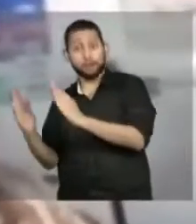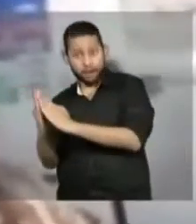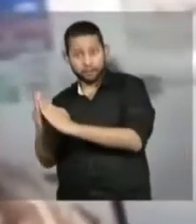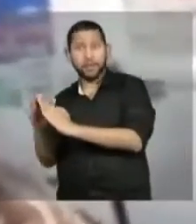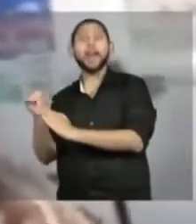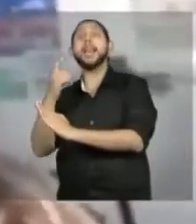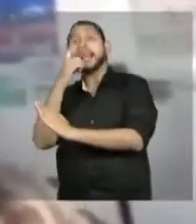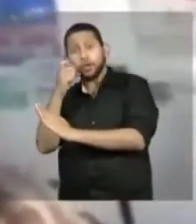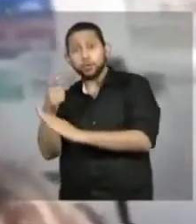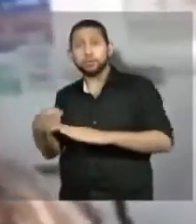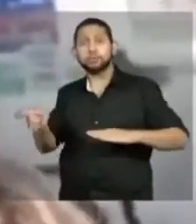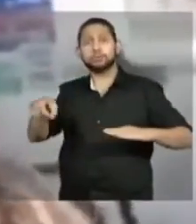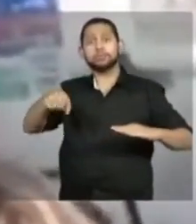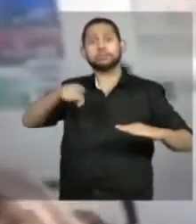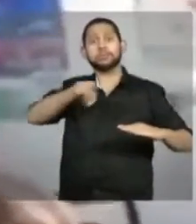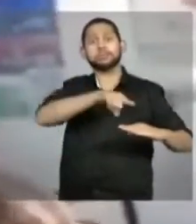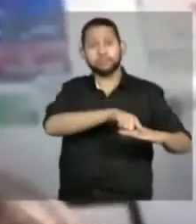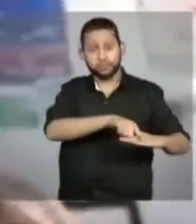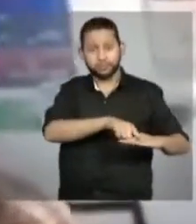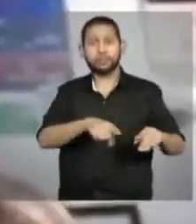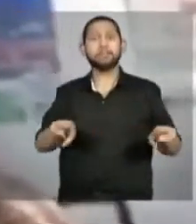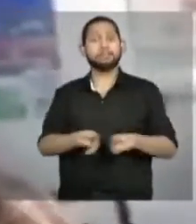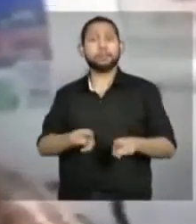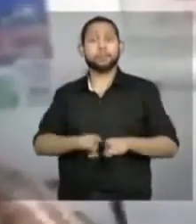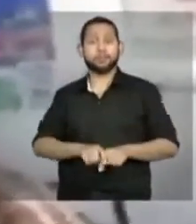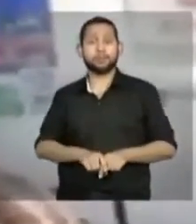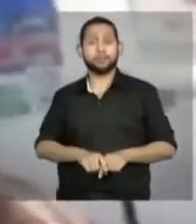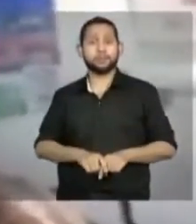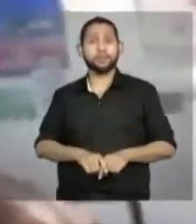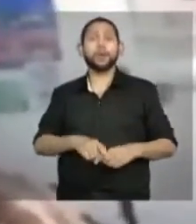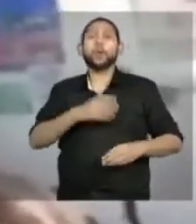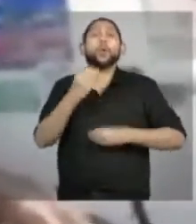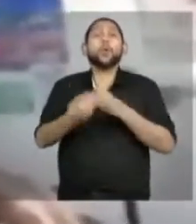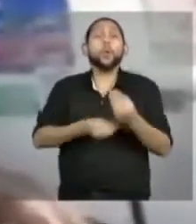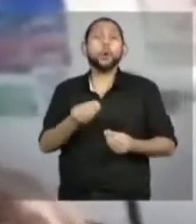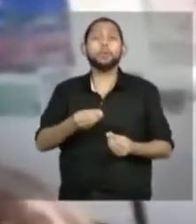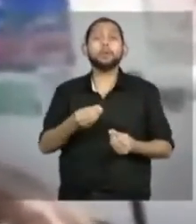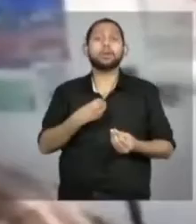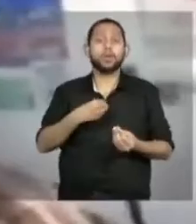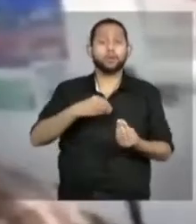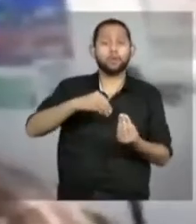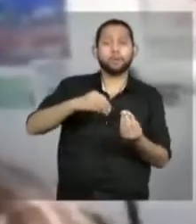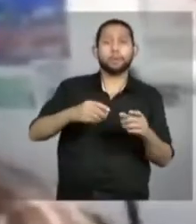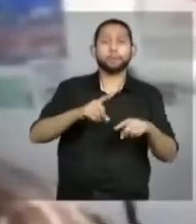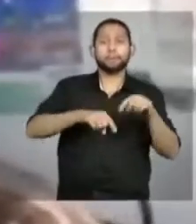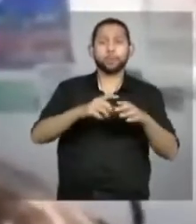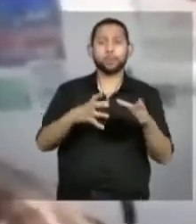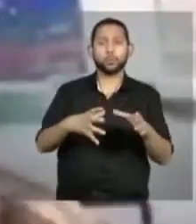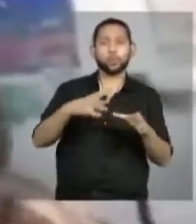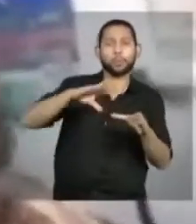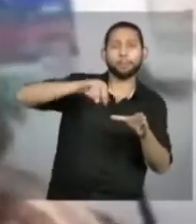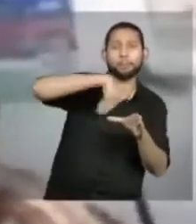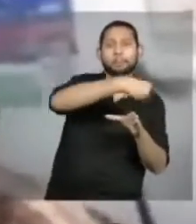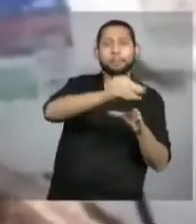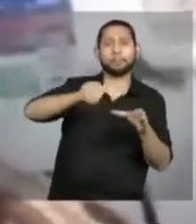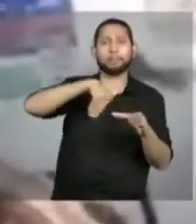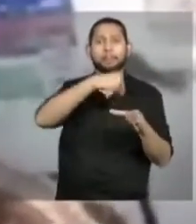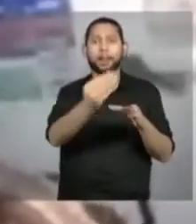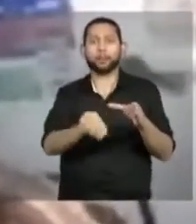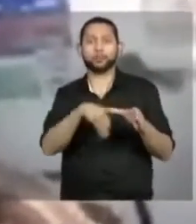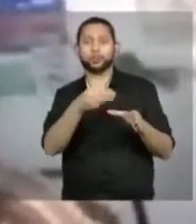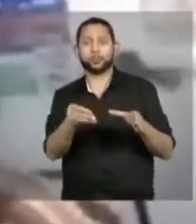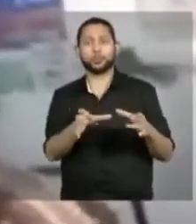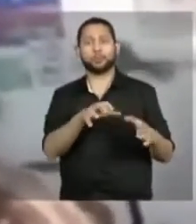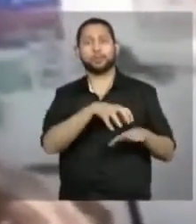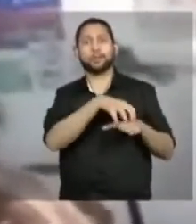compra, como embala, como transporta, como usa e como descarta, mas em relação também aos desenvolvedores de produtos,